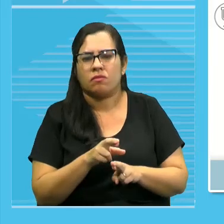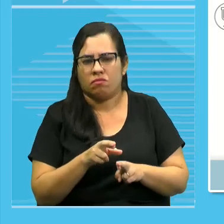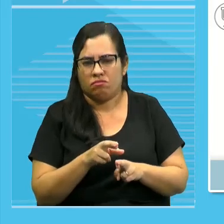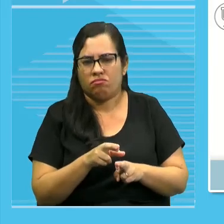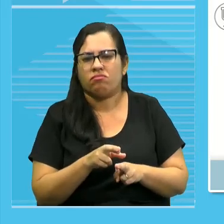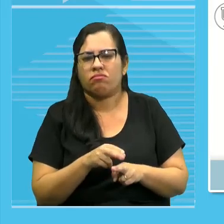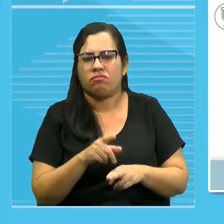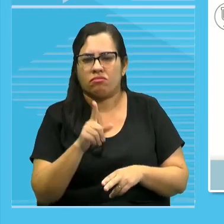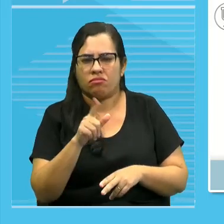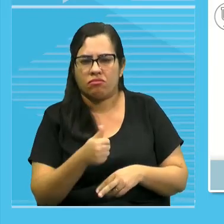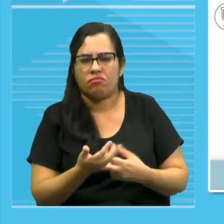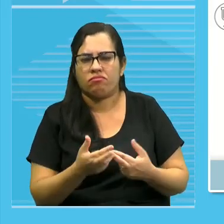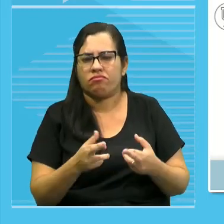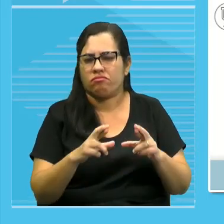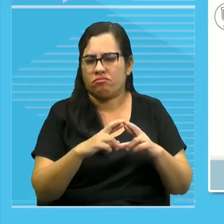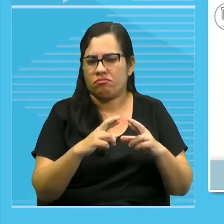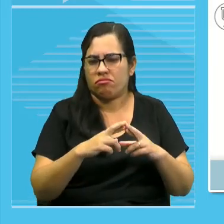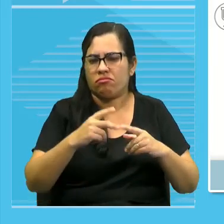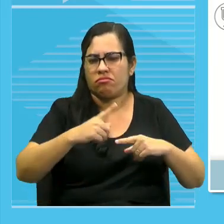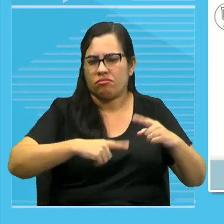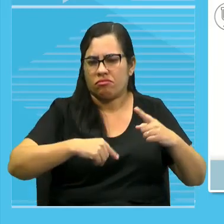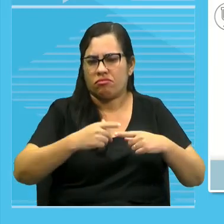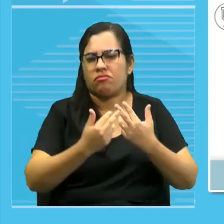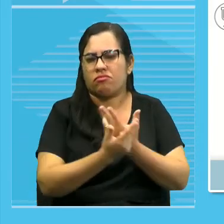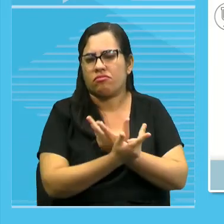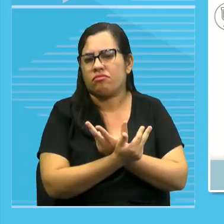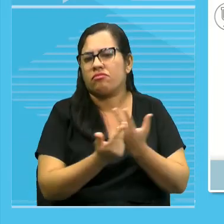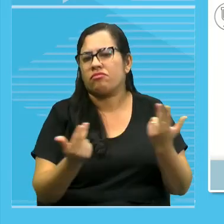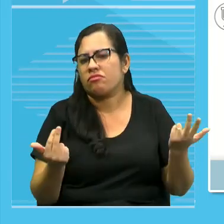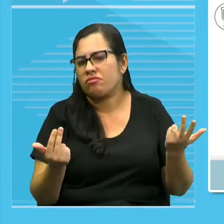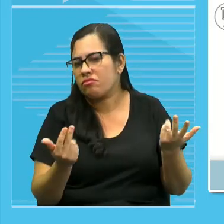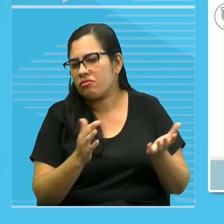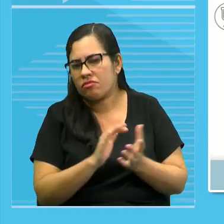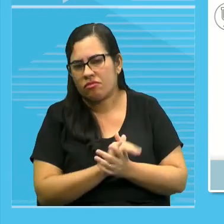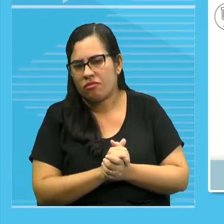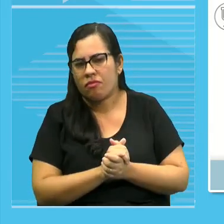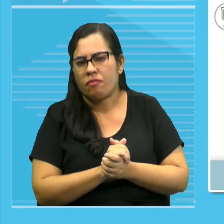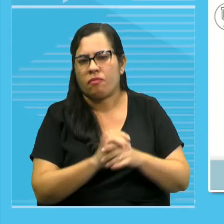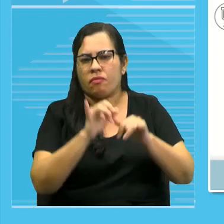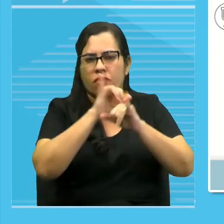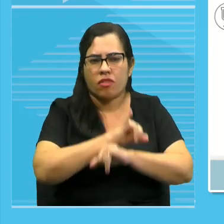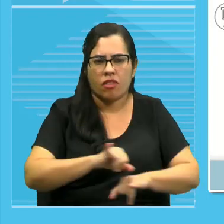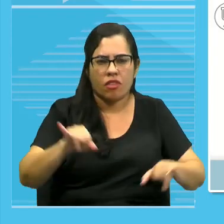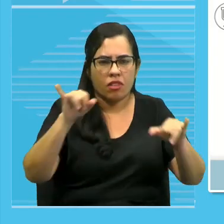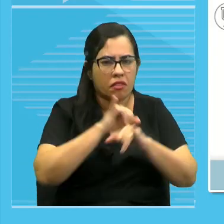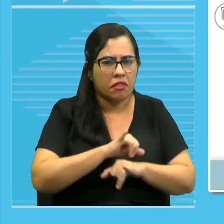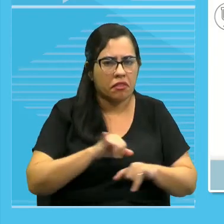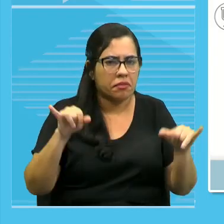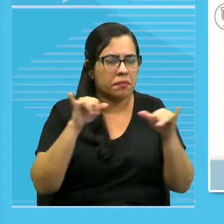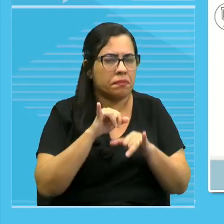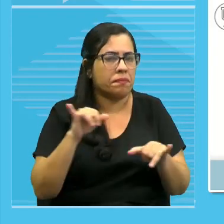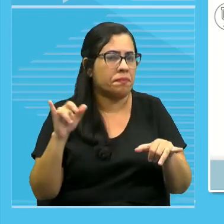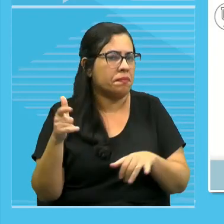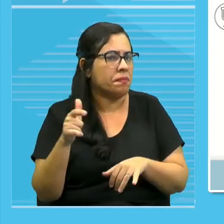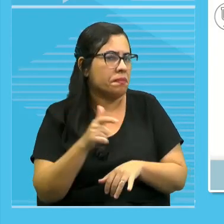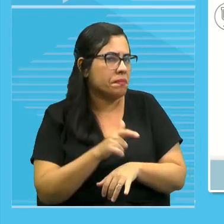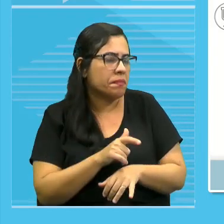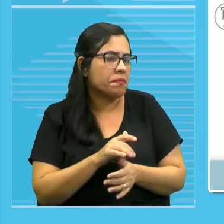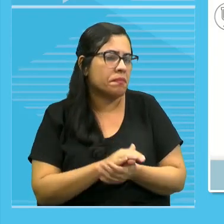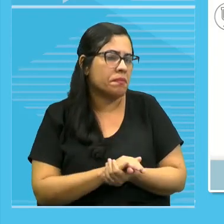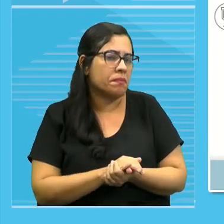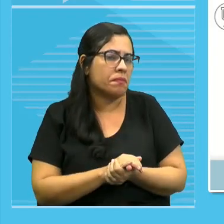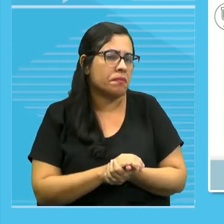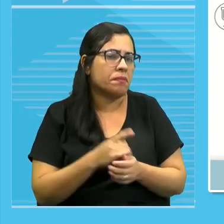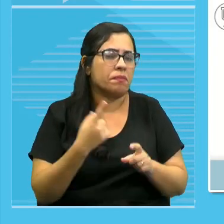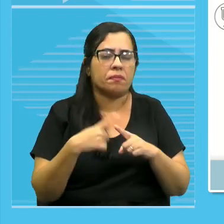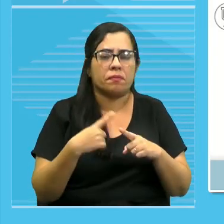a reciclagem de materiais não sejam divulgadas o suficientemente o